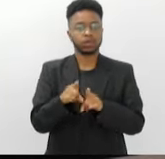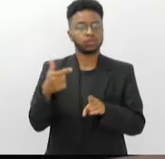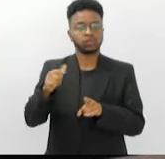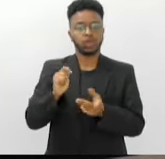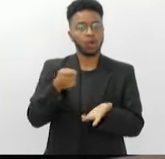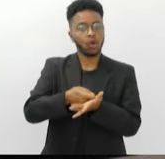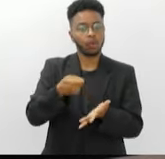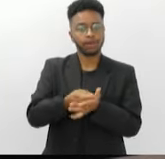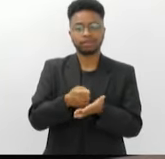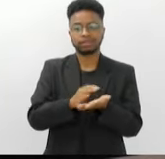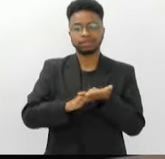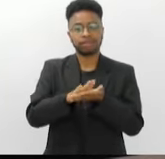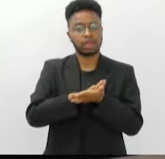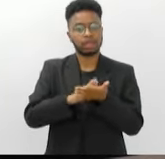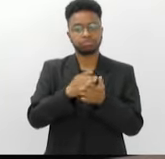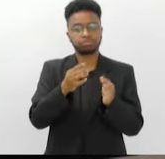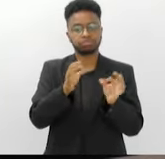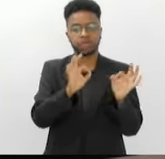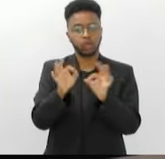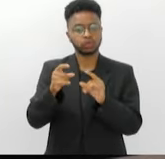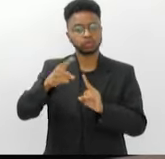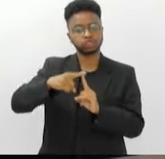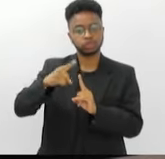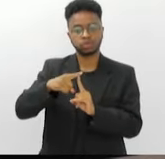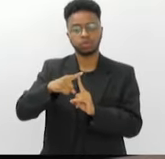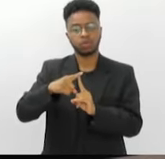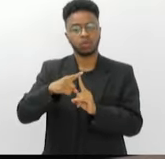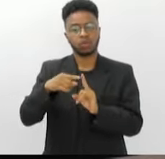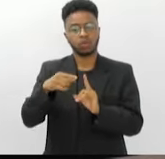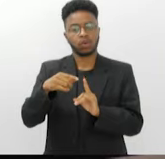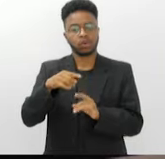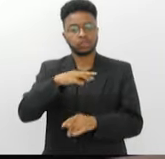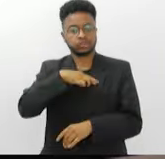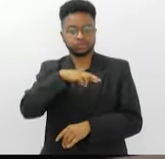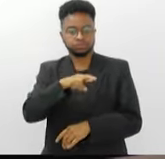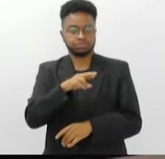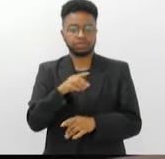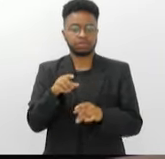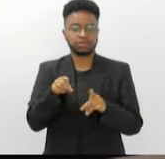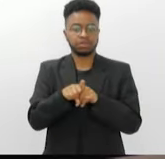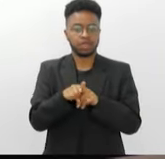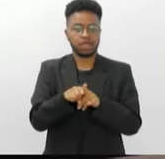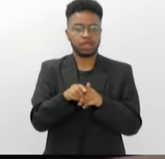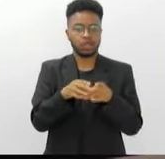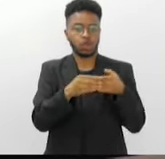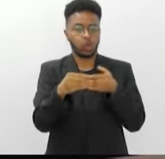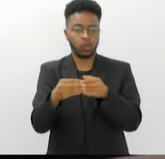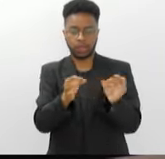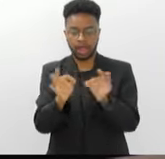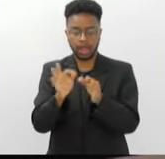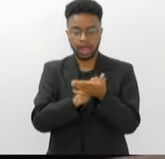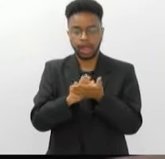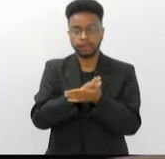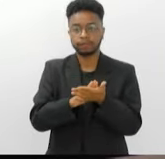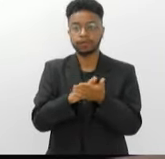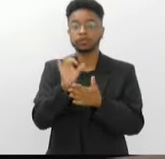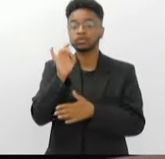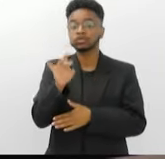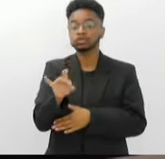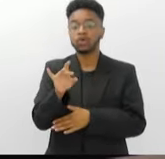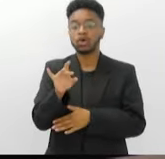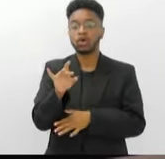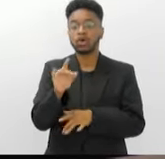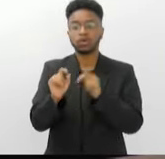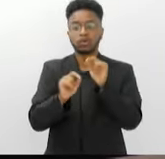tipo de dogma, não haver nenhum tipo de direcionamento, apenas dar margem aos